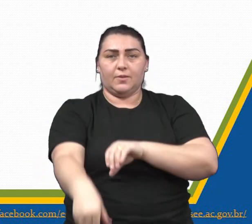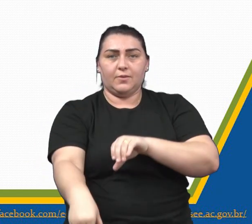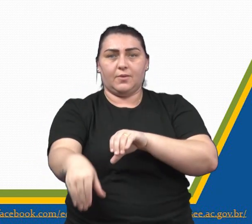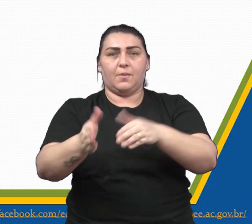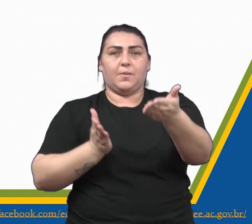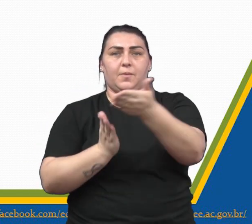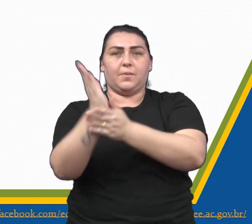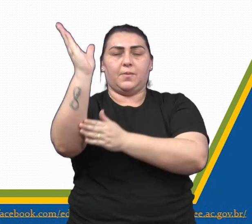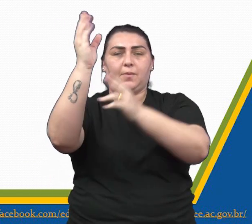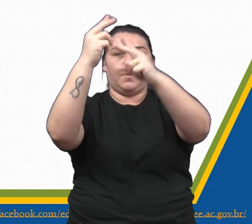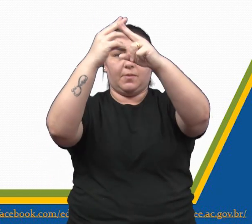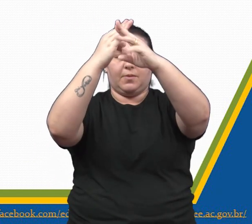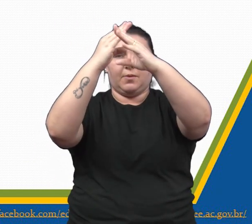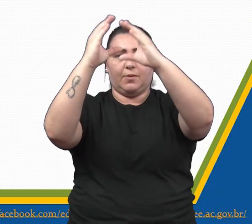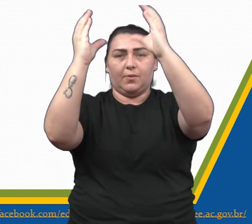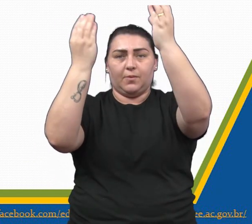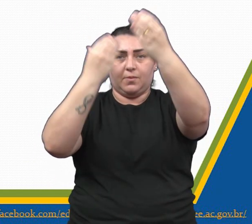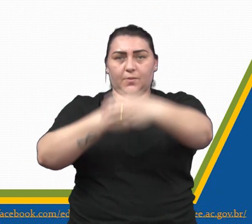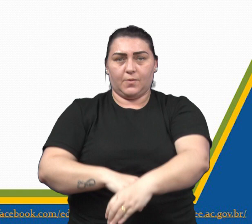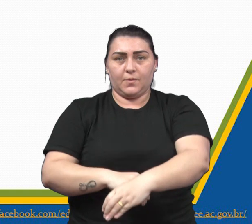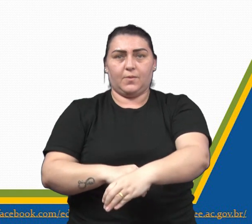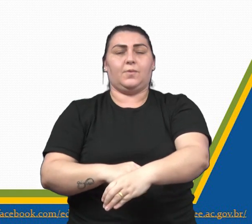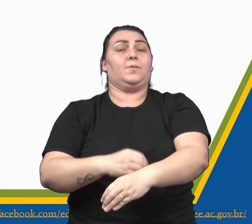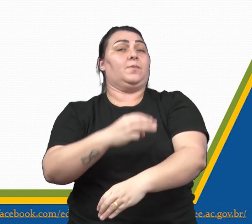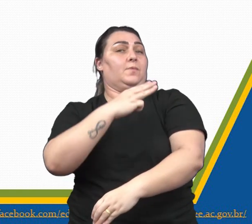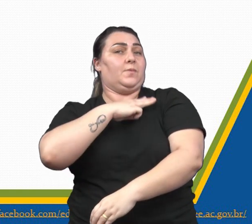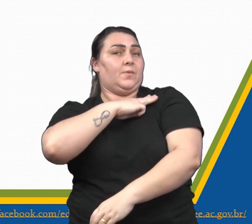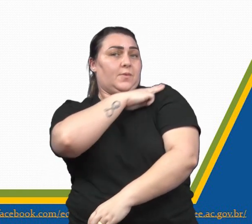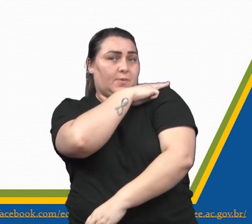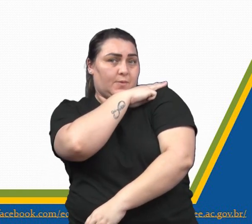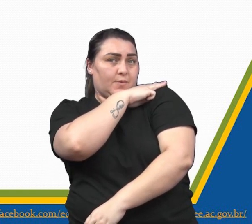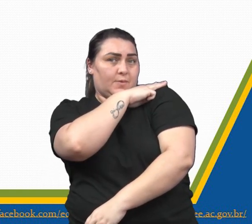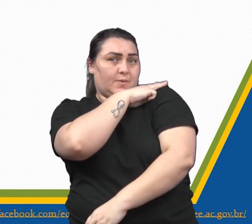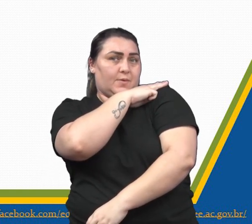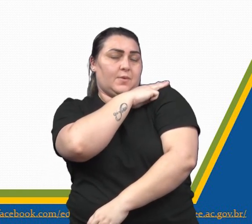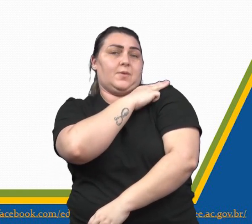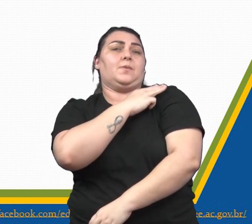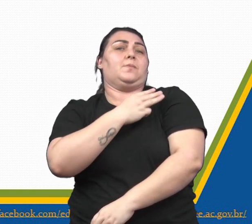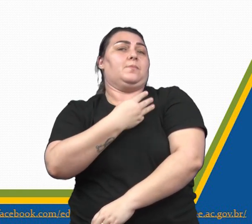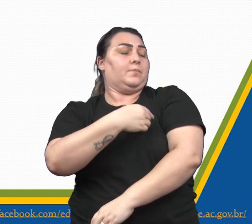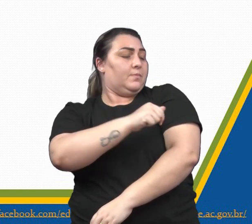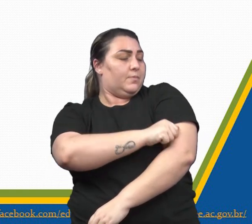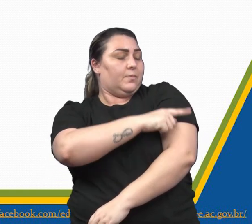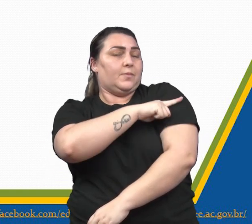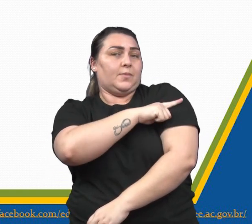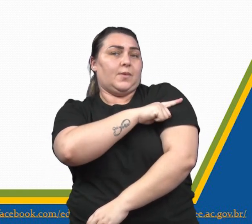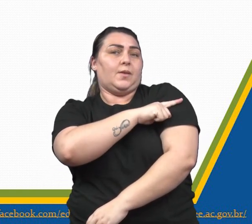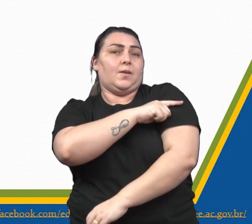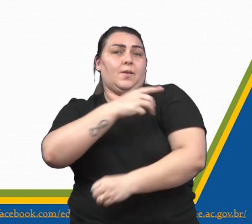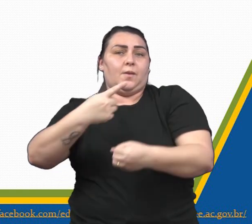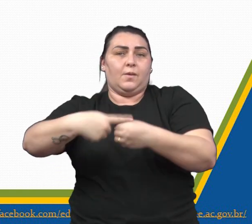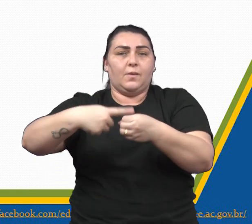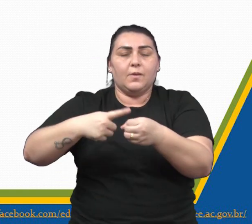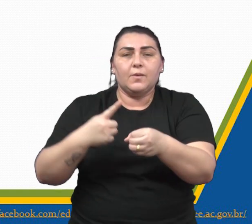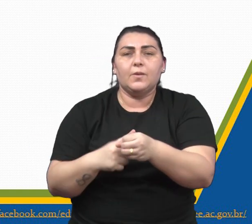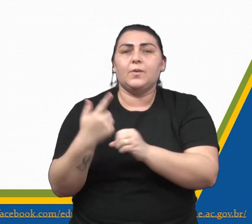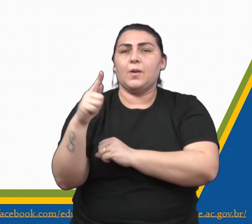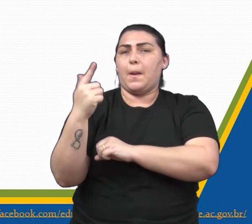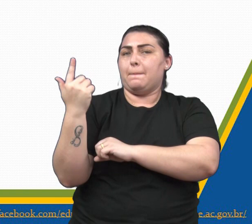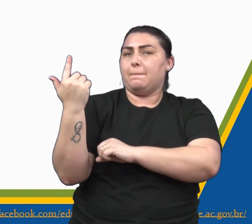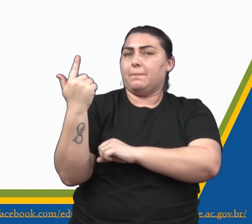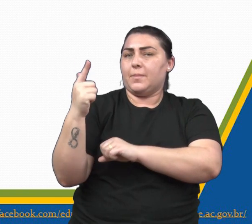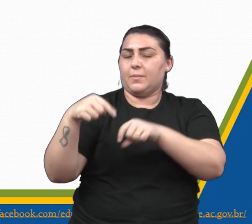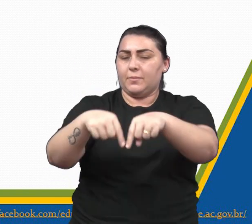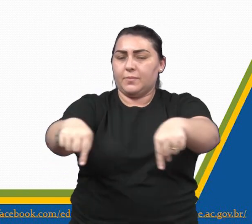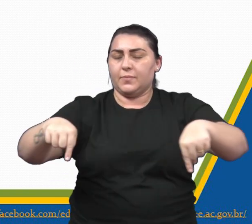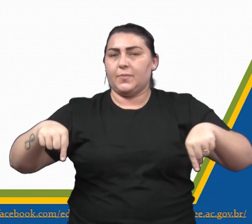em um concurso para dar aula no ensino médio do Colégio de Aplicação e para o Fundamental 2 no município de Goiânia. Minha primeira